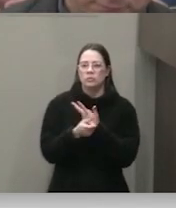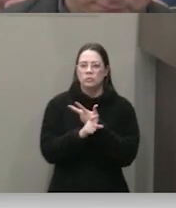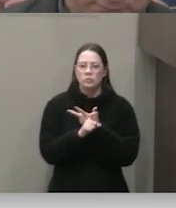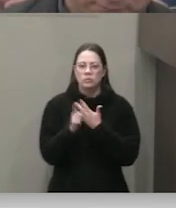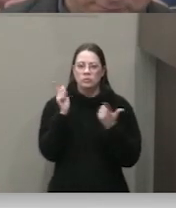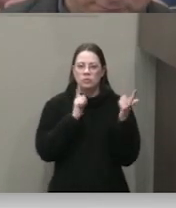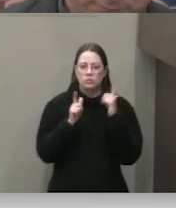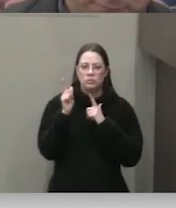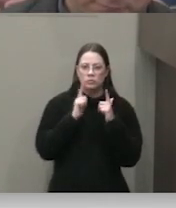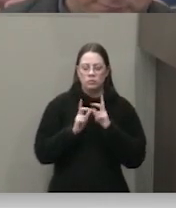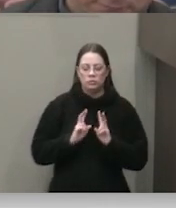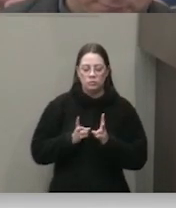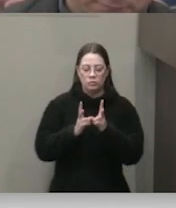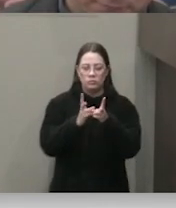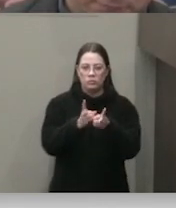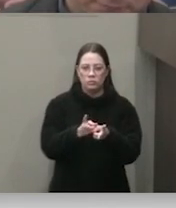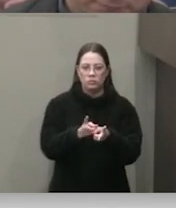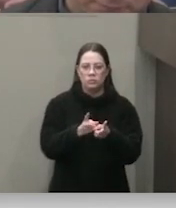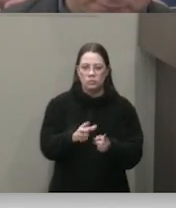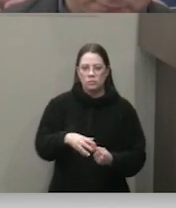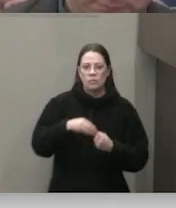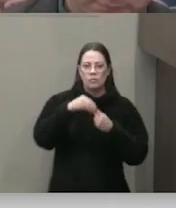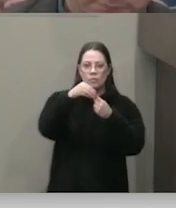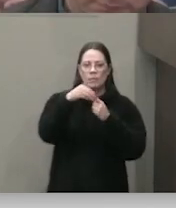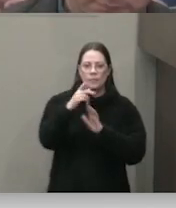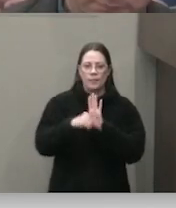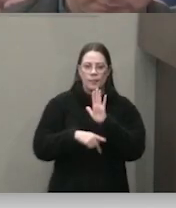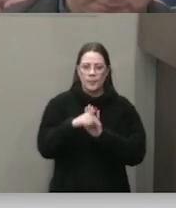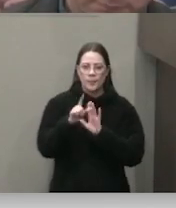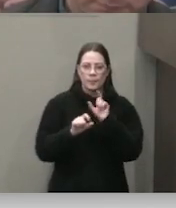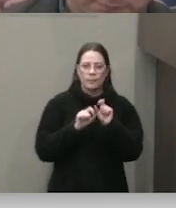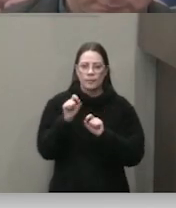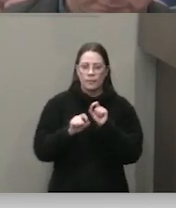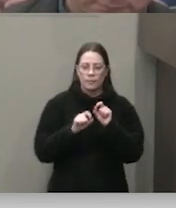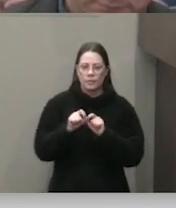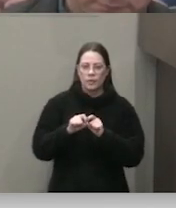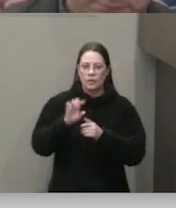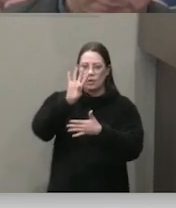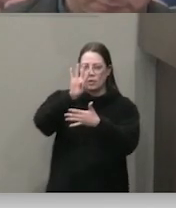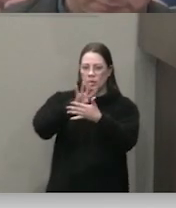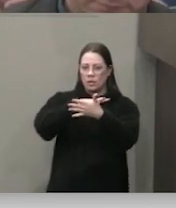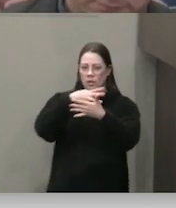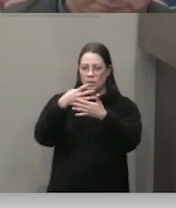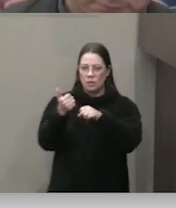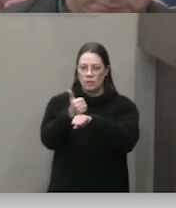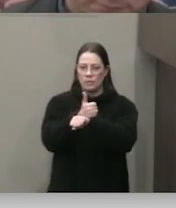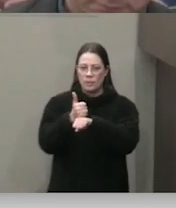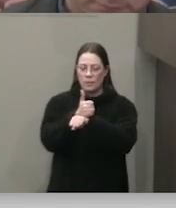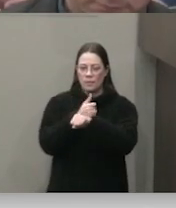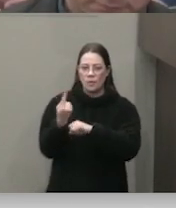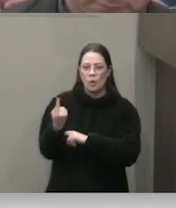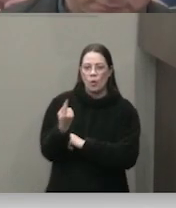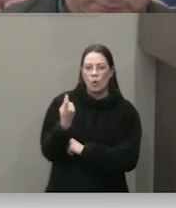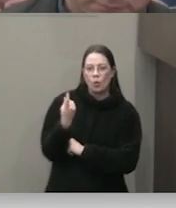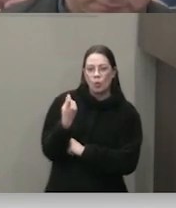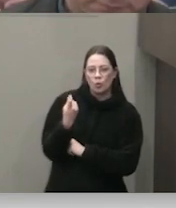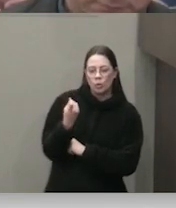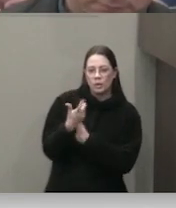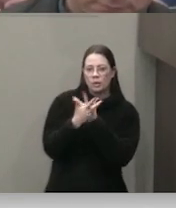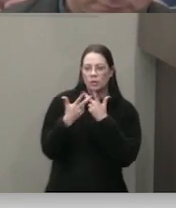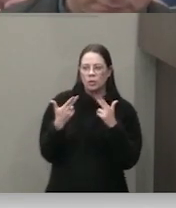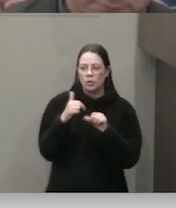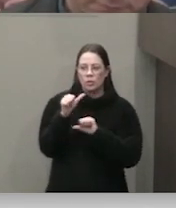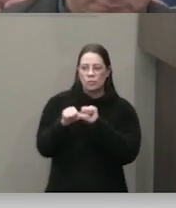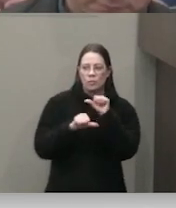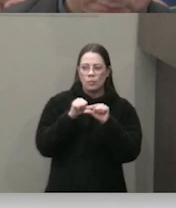gente conseguisse manter o primordial do projeto, que é a escala profissional. A única questão que altera nesses incisos é que não